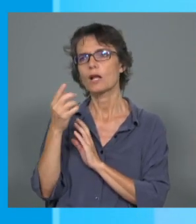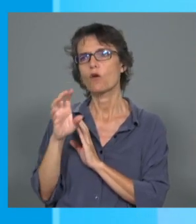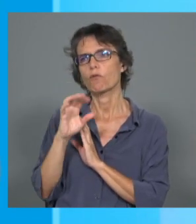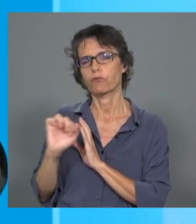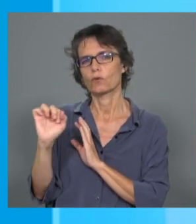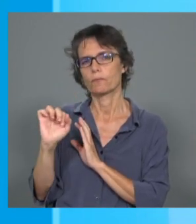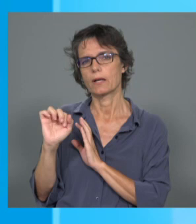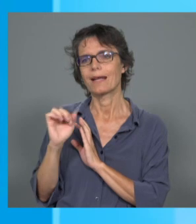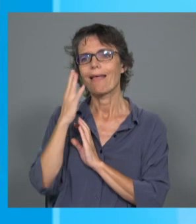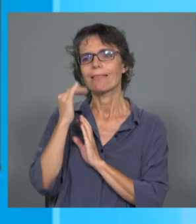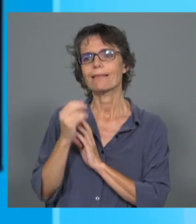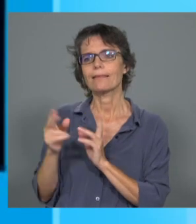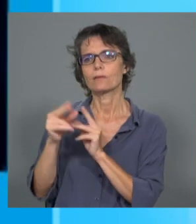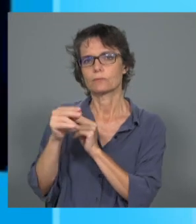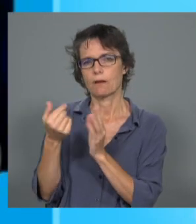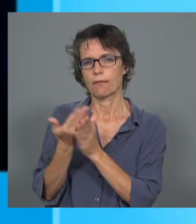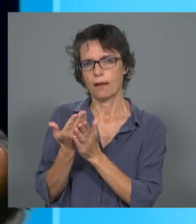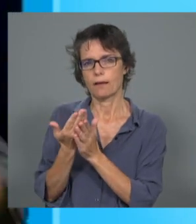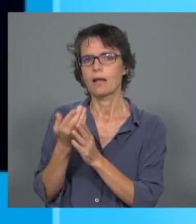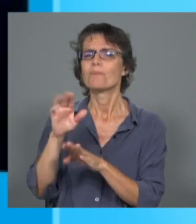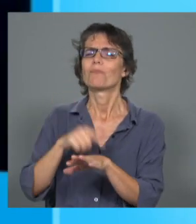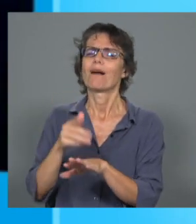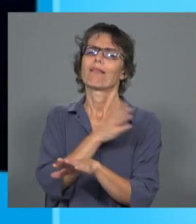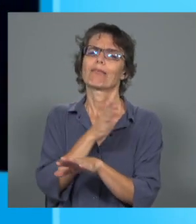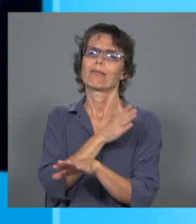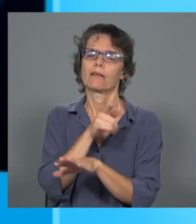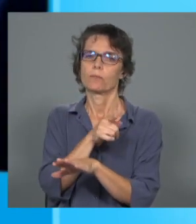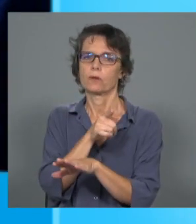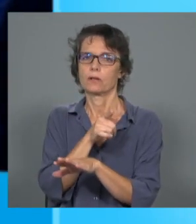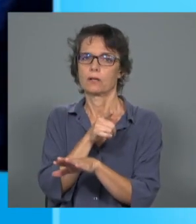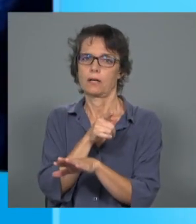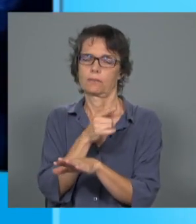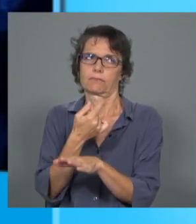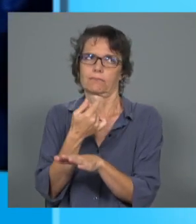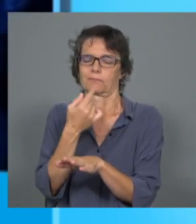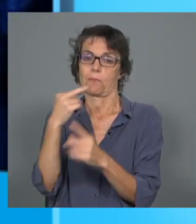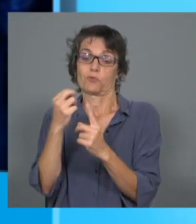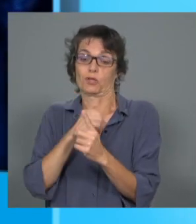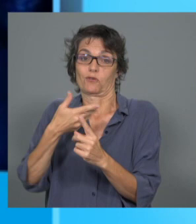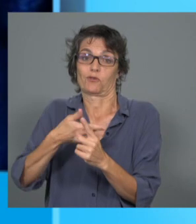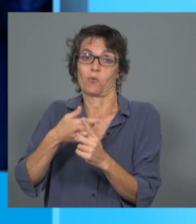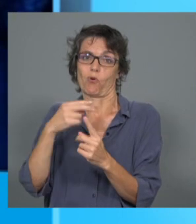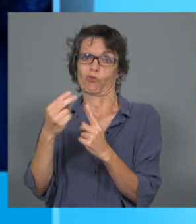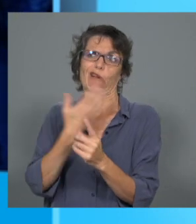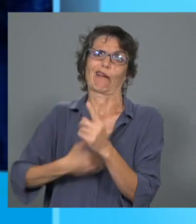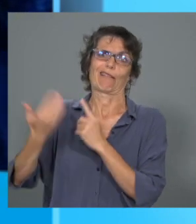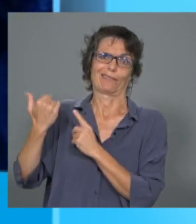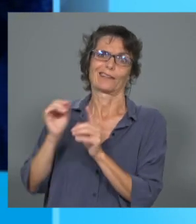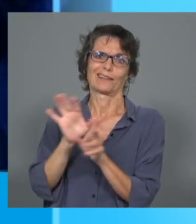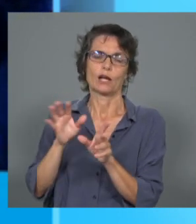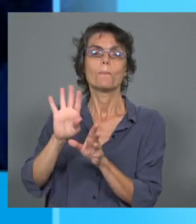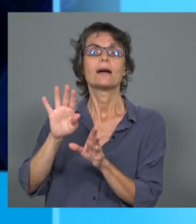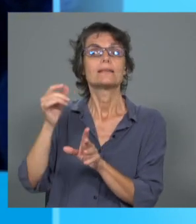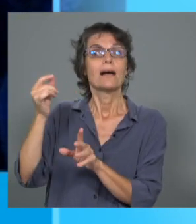um modernizador, mas ainda era um tempo que para nós hoje em dia é antigo. Quando ele viu, digamos, quando ele